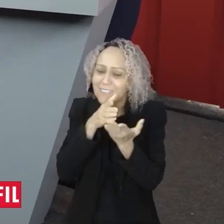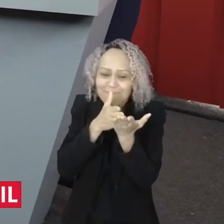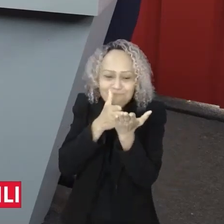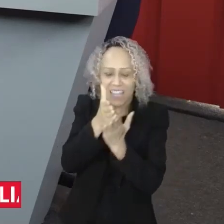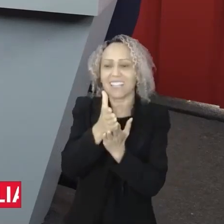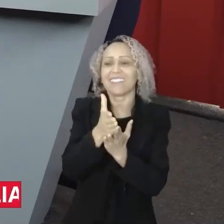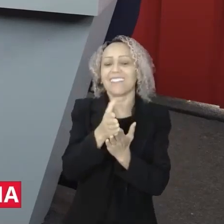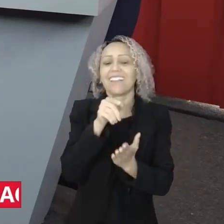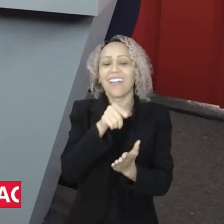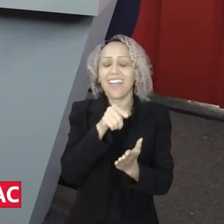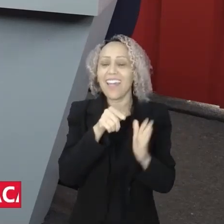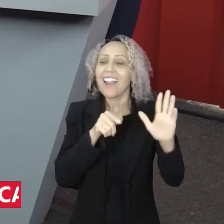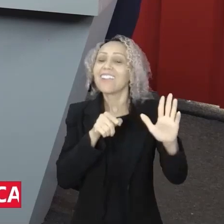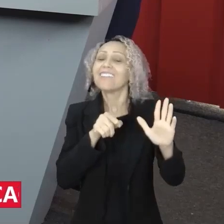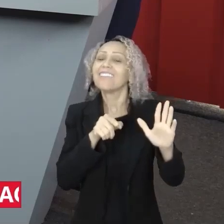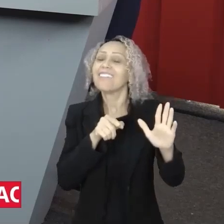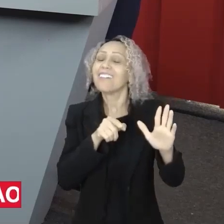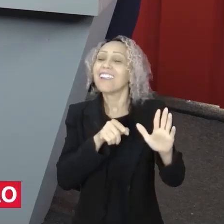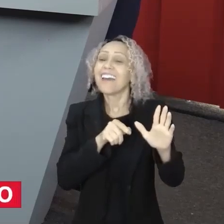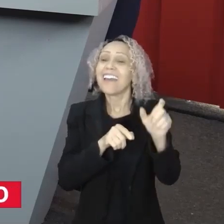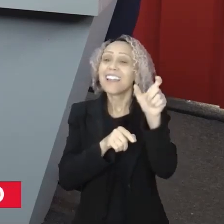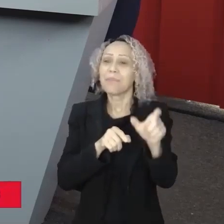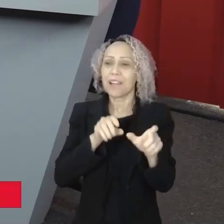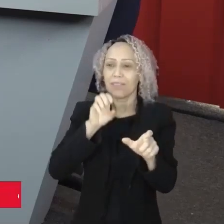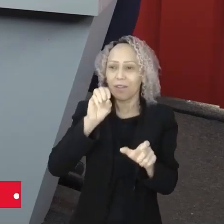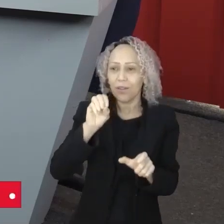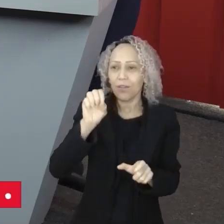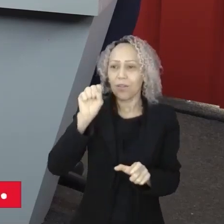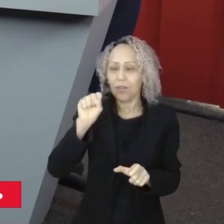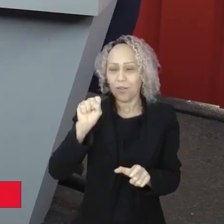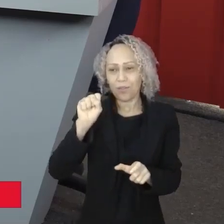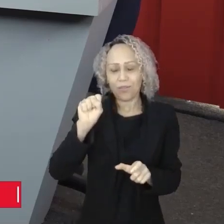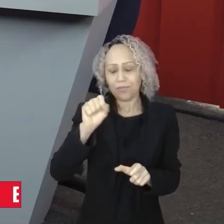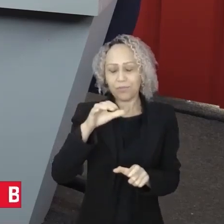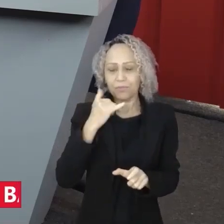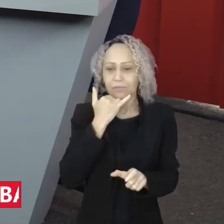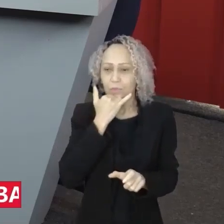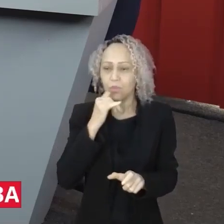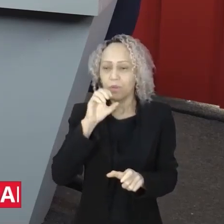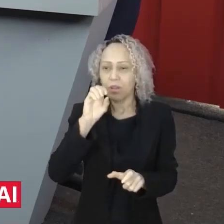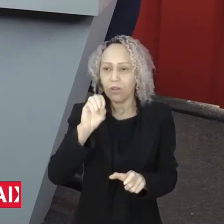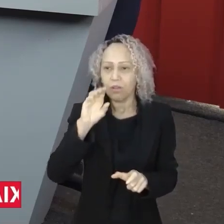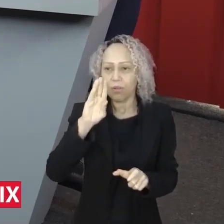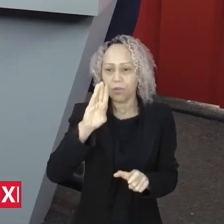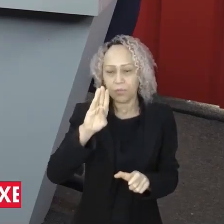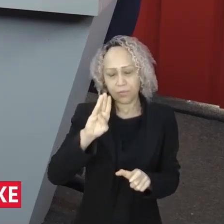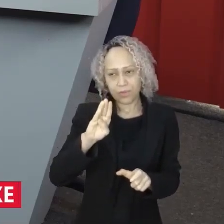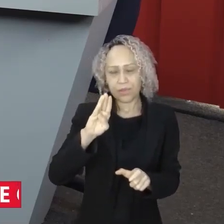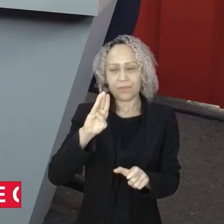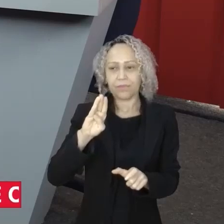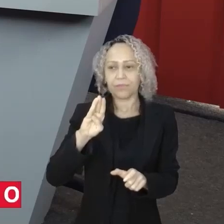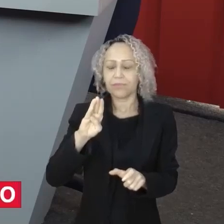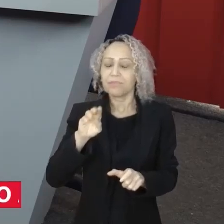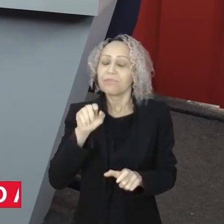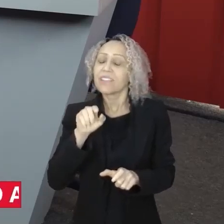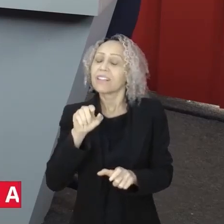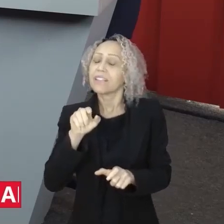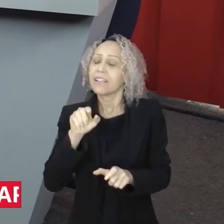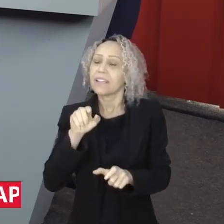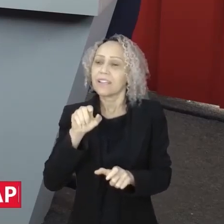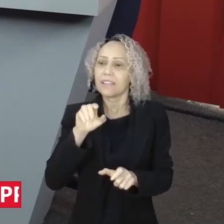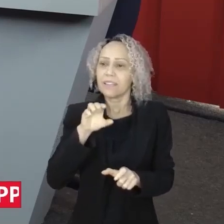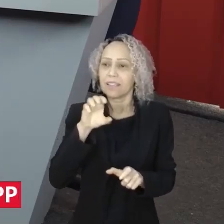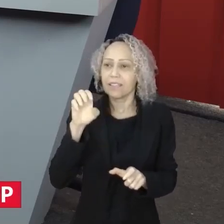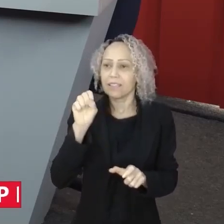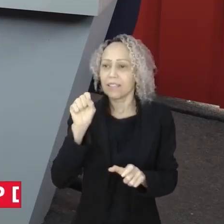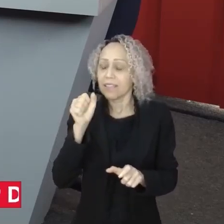de missão, ele chama de obsessão. E a fome voltou a ser a realidade nas cidades e também no campo, com o abandono das políticas para a agricultura